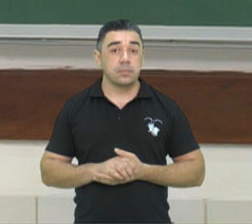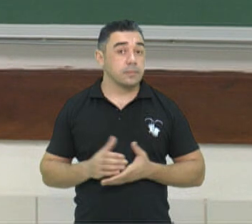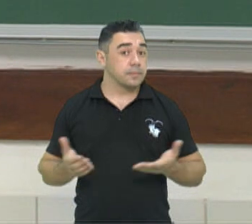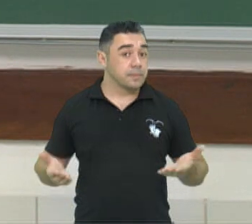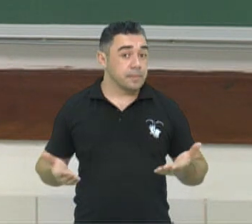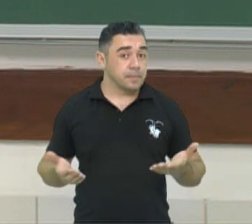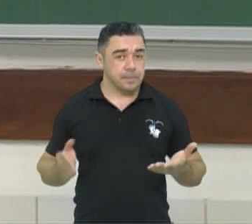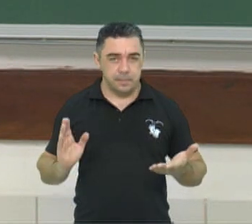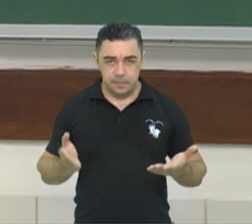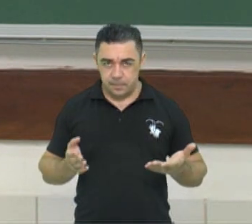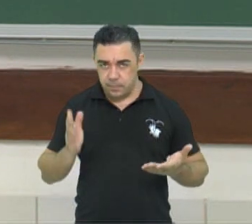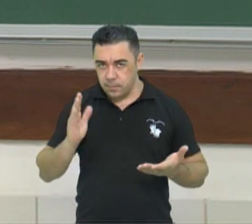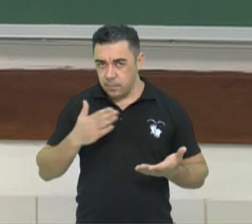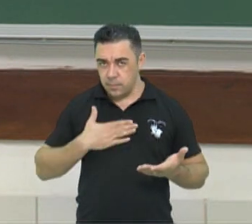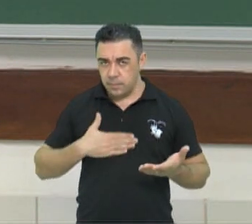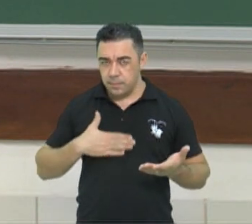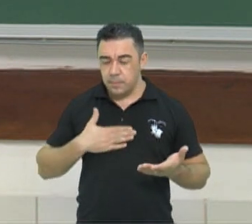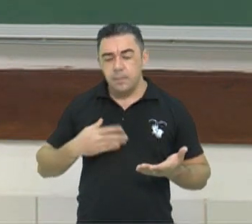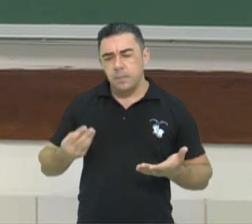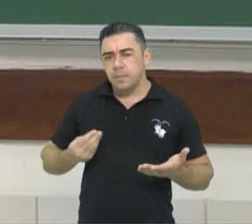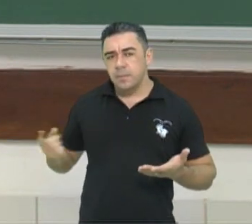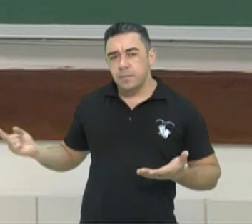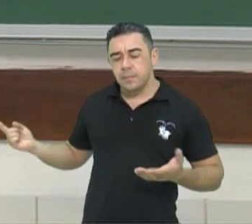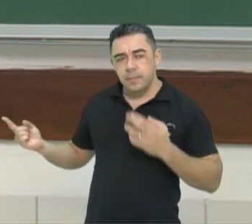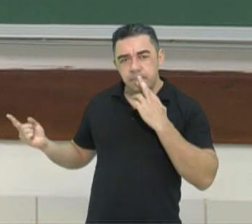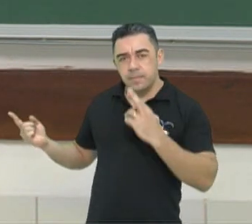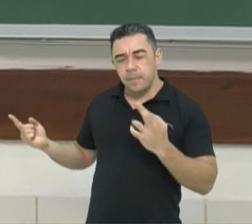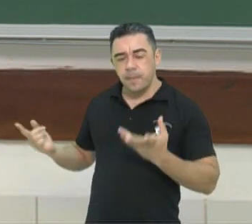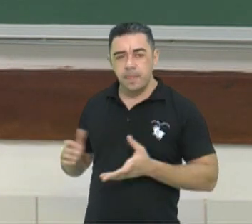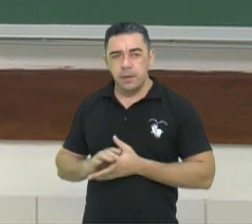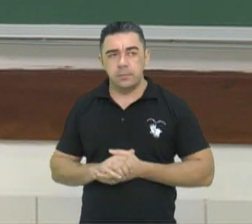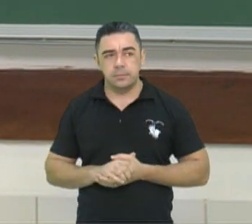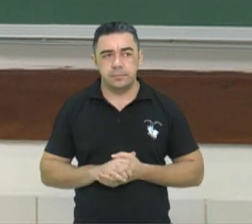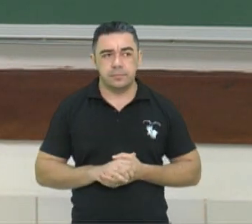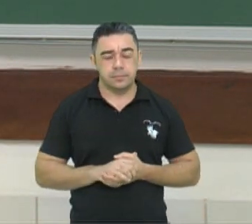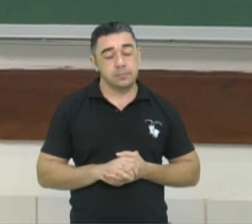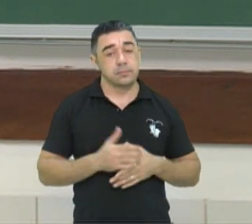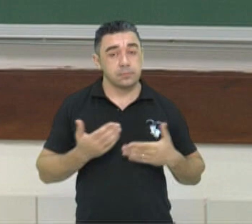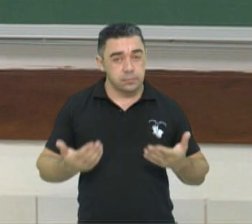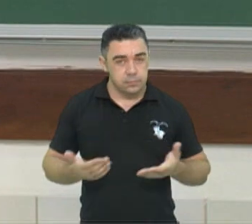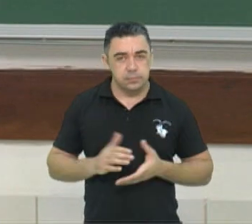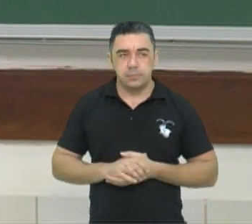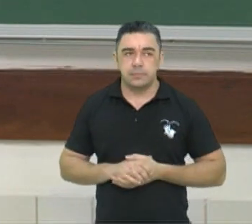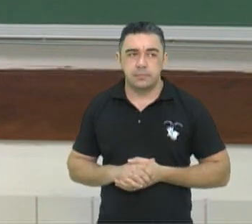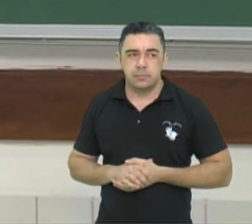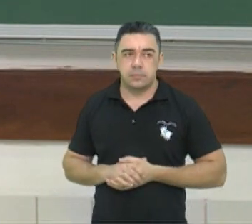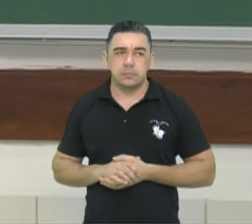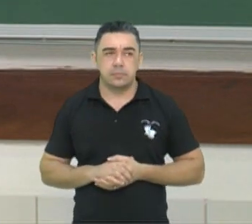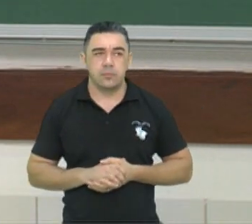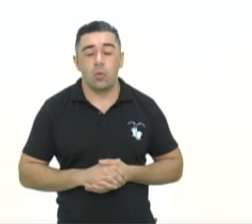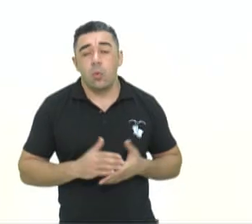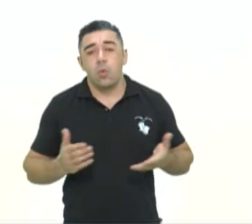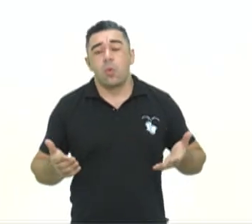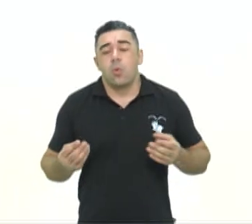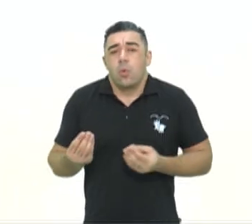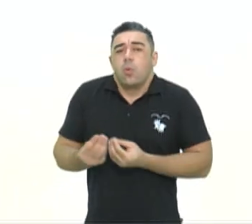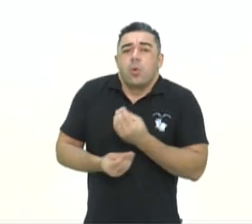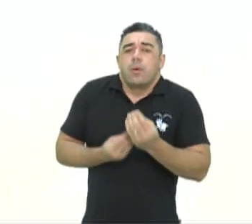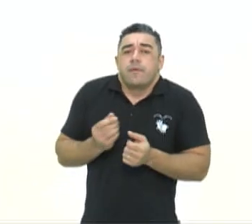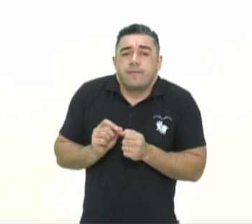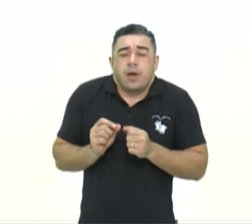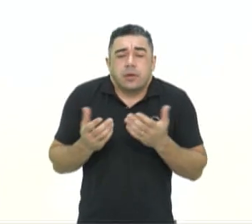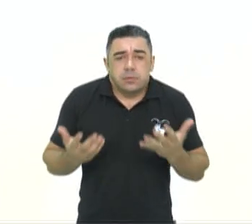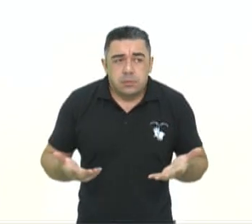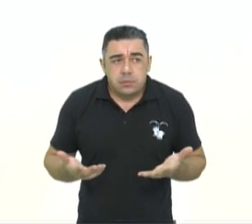E aí, gente, tranquilo? Vamos ver como é que ficou essa resolução? Então, vamos lá. O que é que eu tenho que fazer, então,